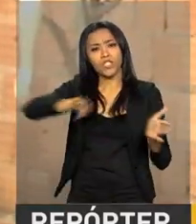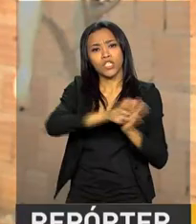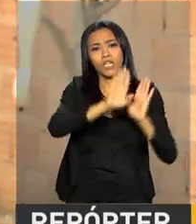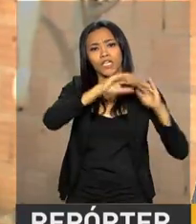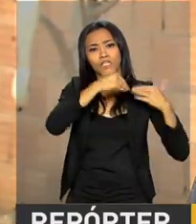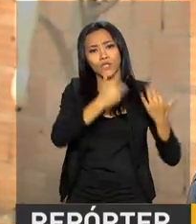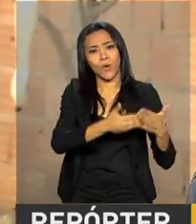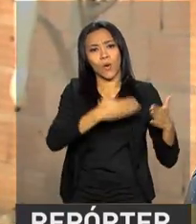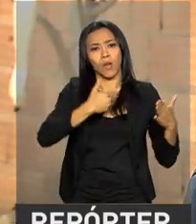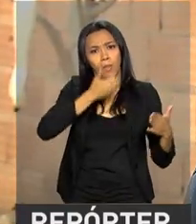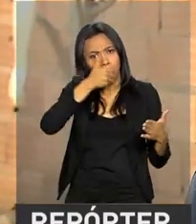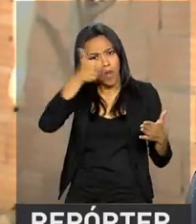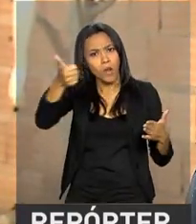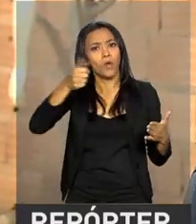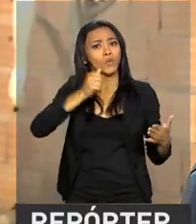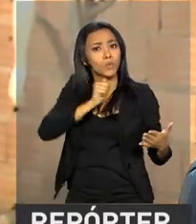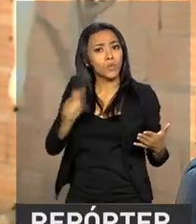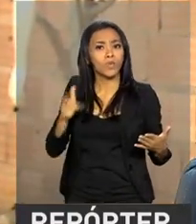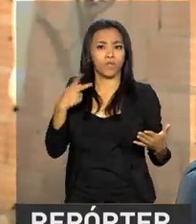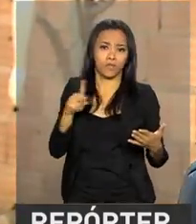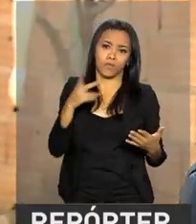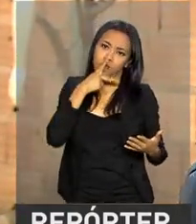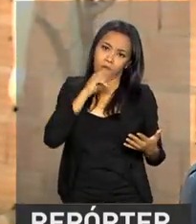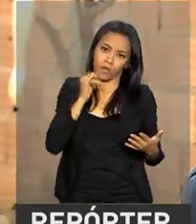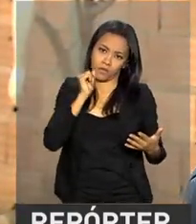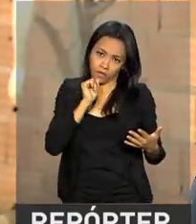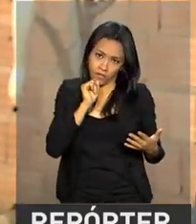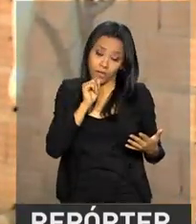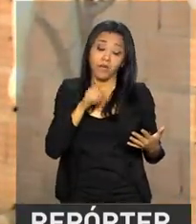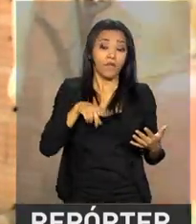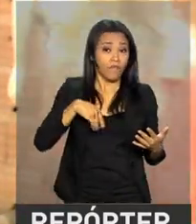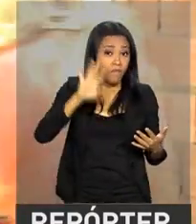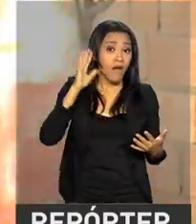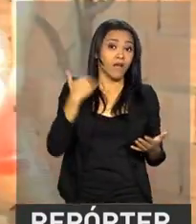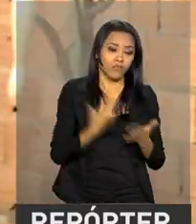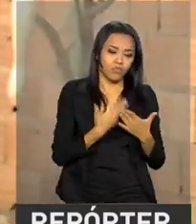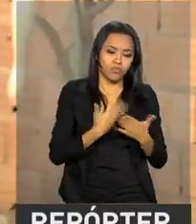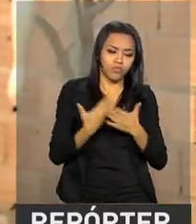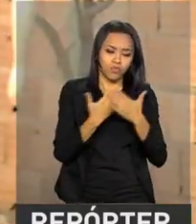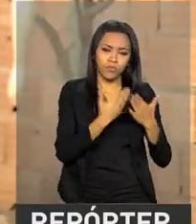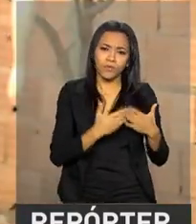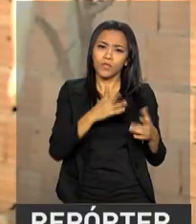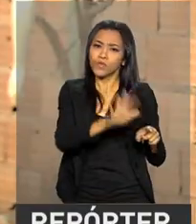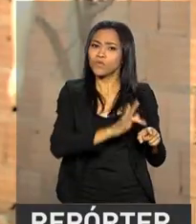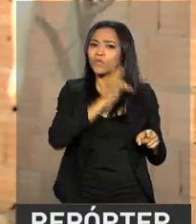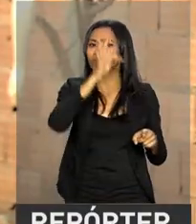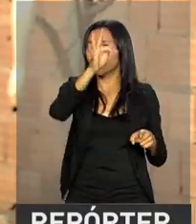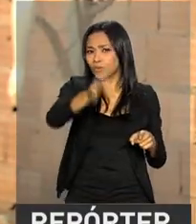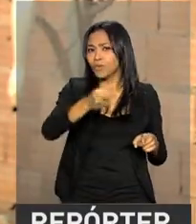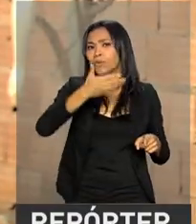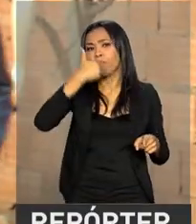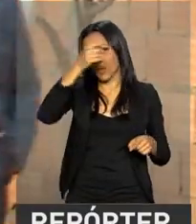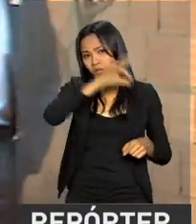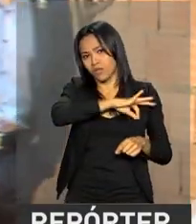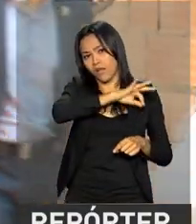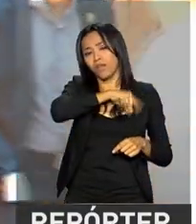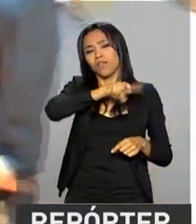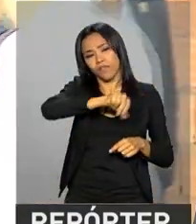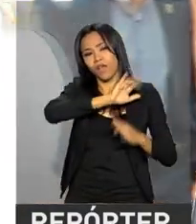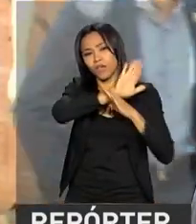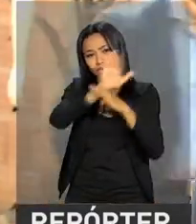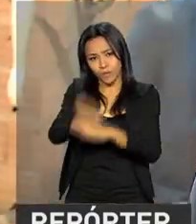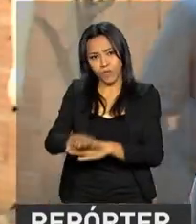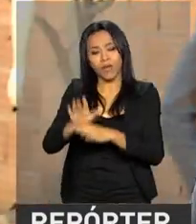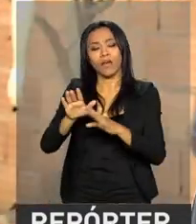chegaram, em termos de capacidade de aprender, vão ter mais escolaridade e no futuro vão ter uma renda melhor que a dos seus pais e vão ajudar a família a sair